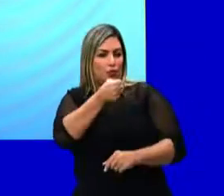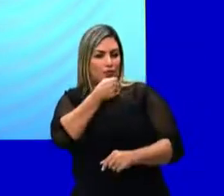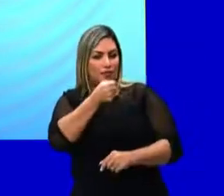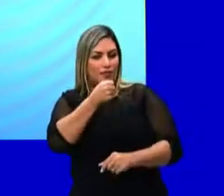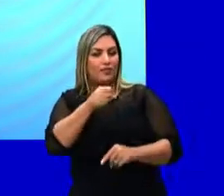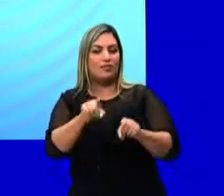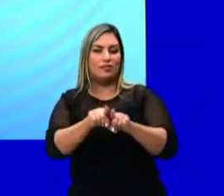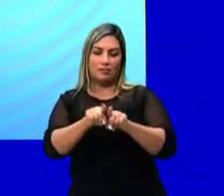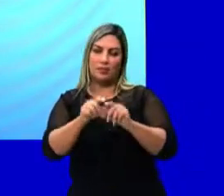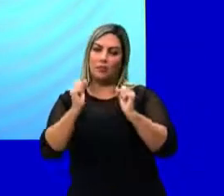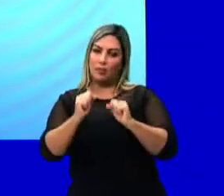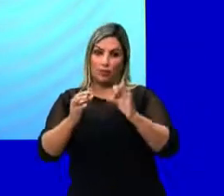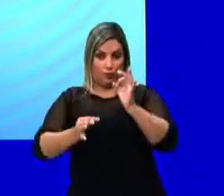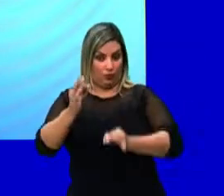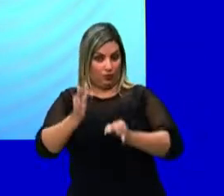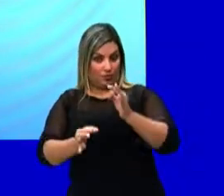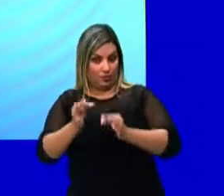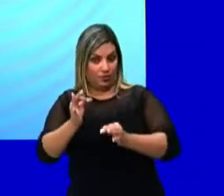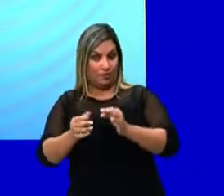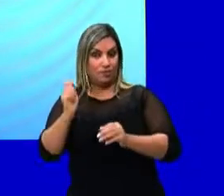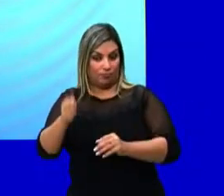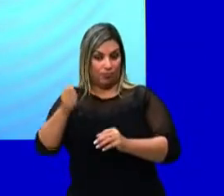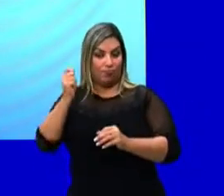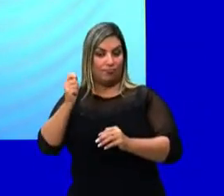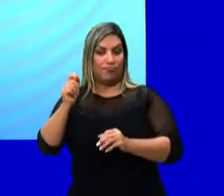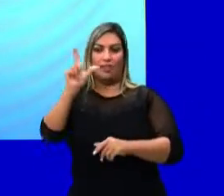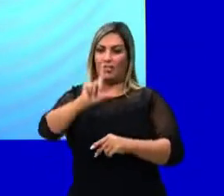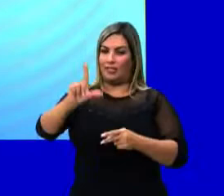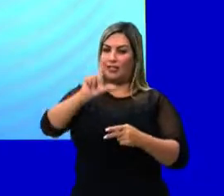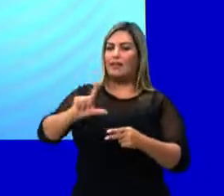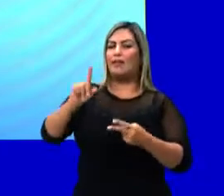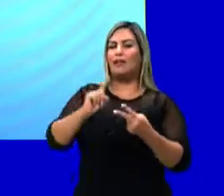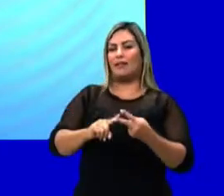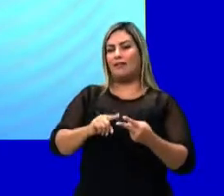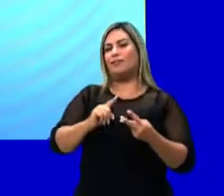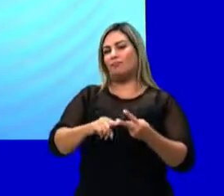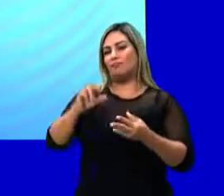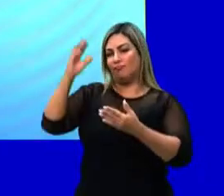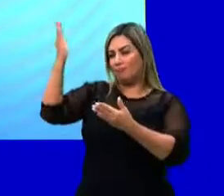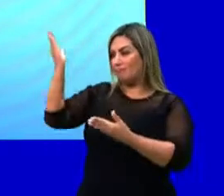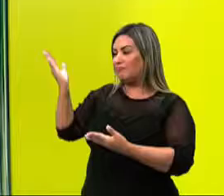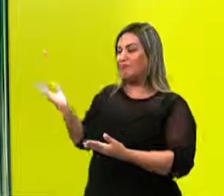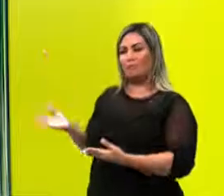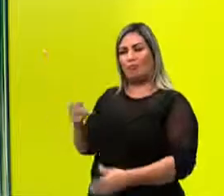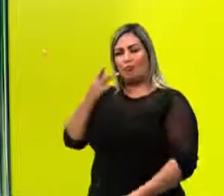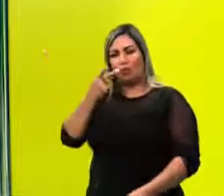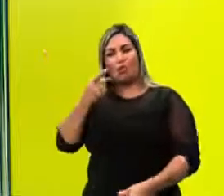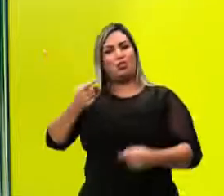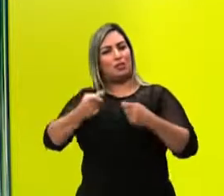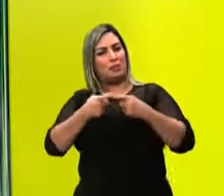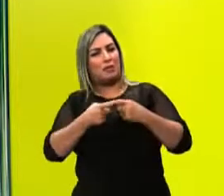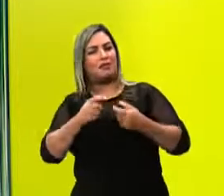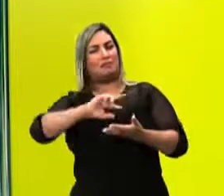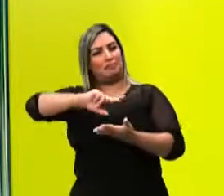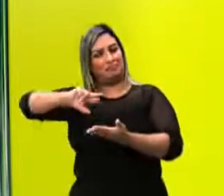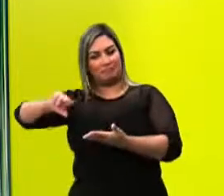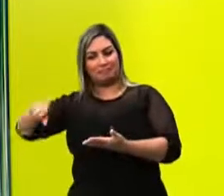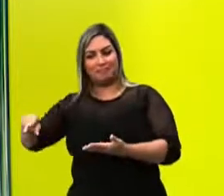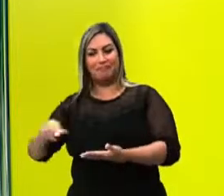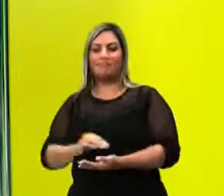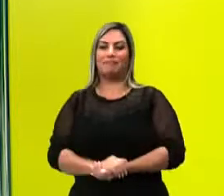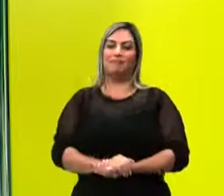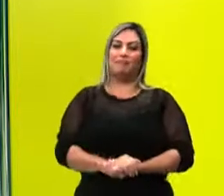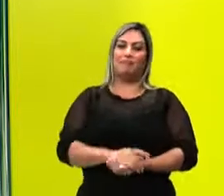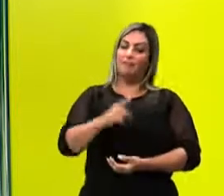jornalística, pode ser jurídica, literária, uma linguagem médica e política. Então basta nós